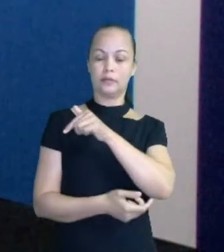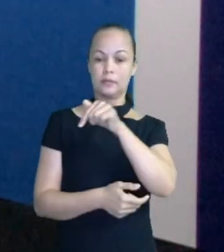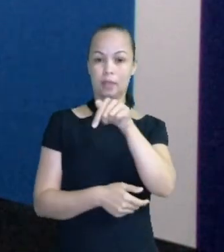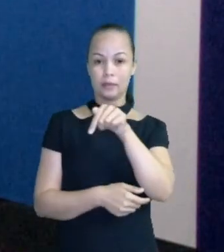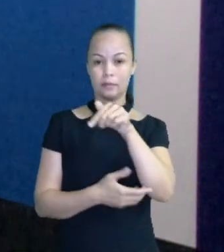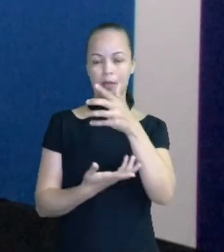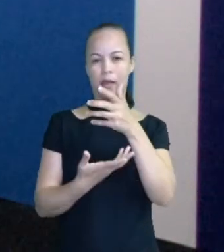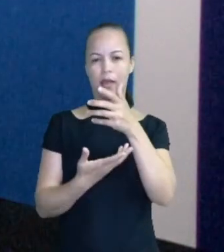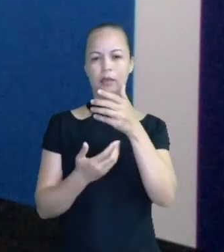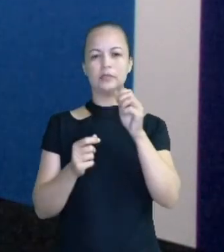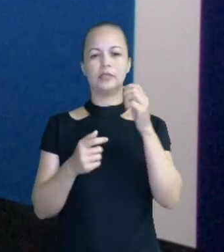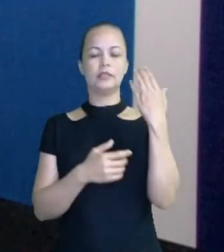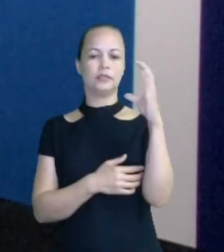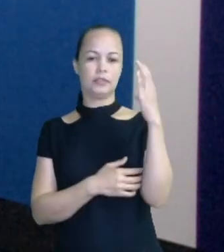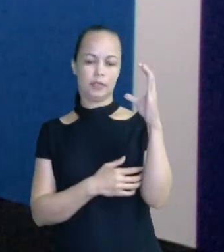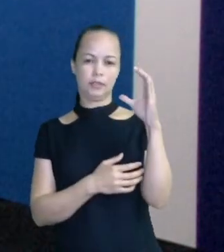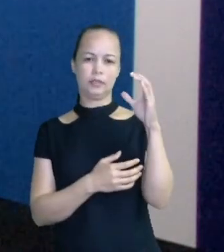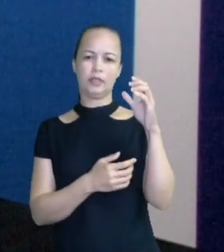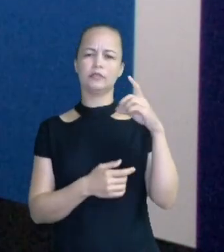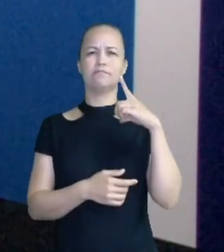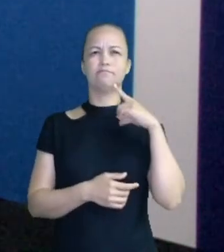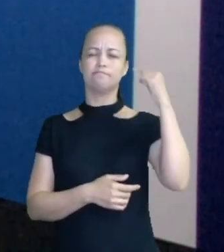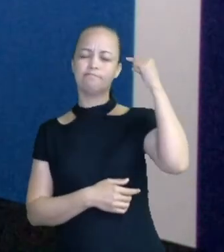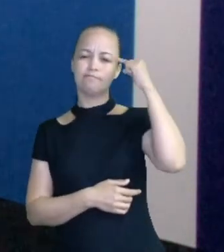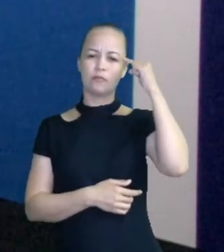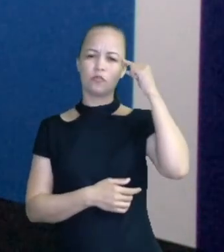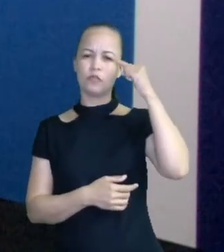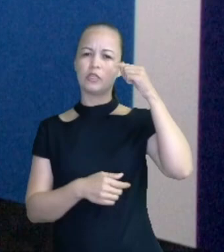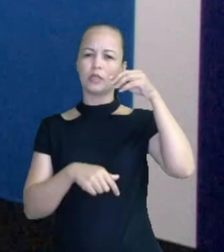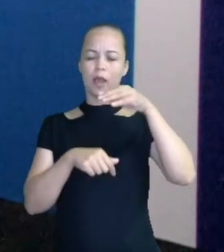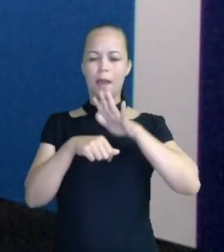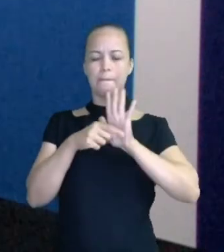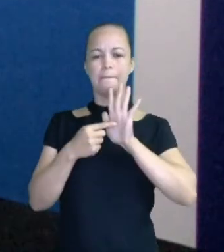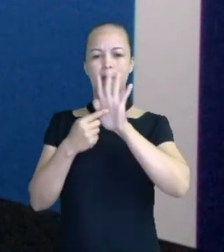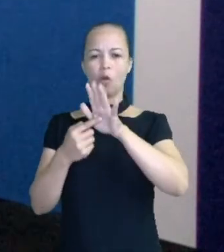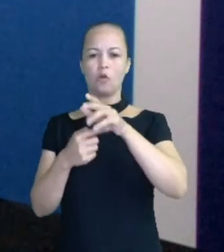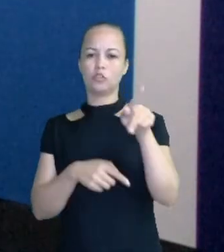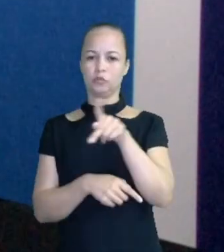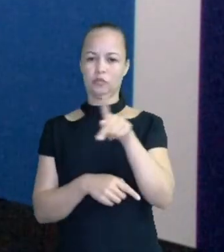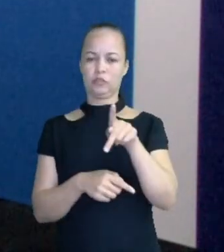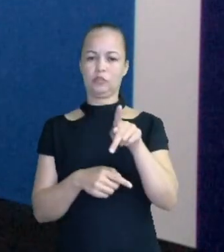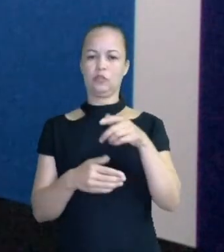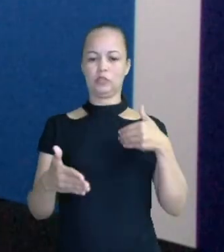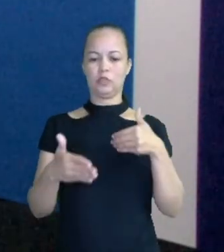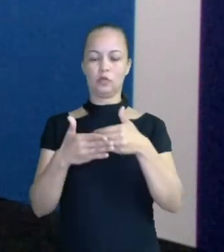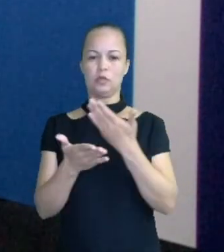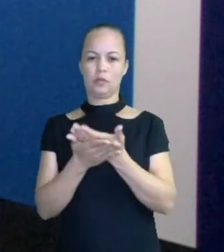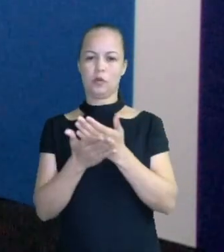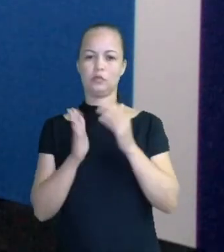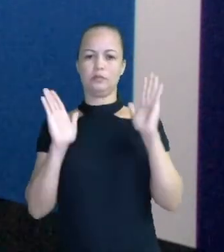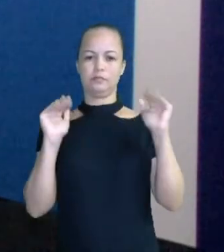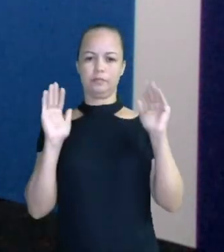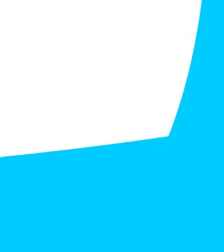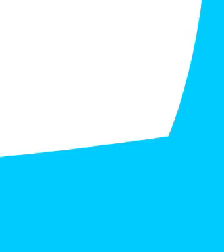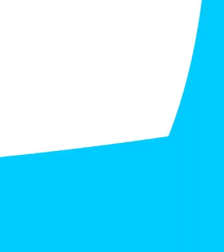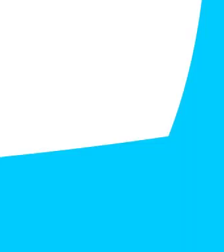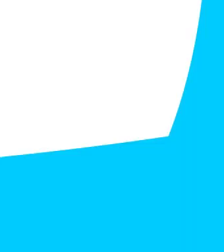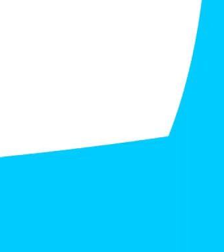Eventuais dúvidas, levem para os seus professores, tá certo? E nós nos encontramos na nossa próxima aula. Fiquem com Deus.